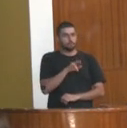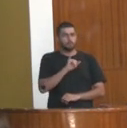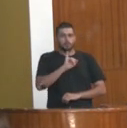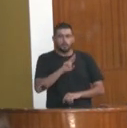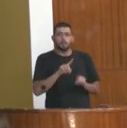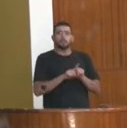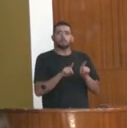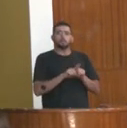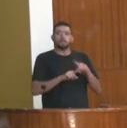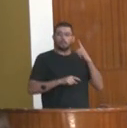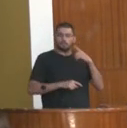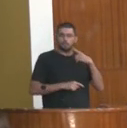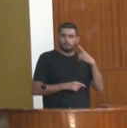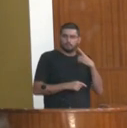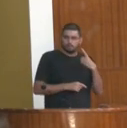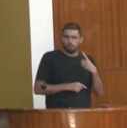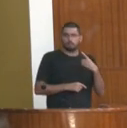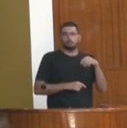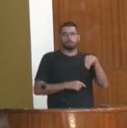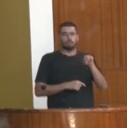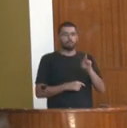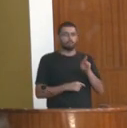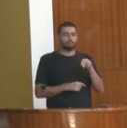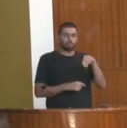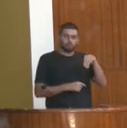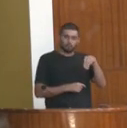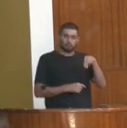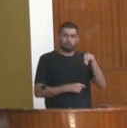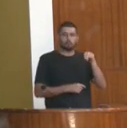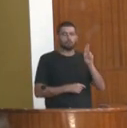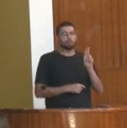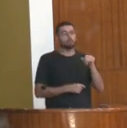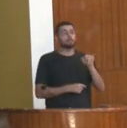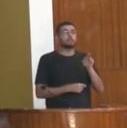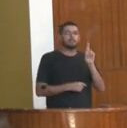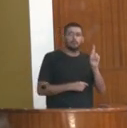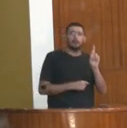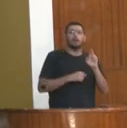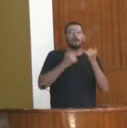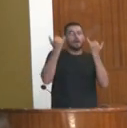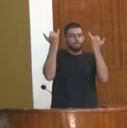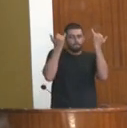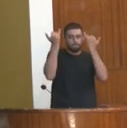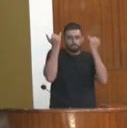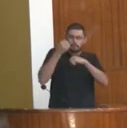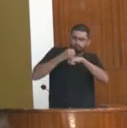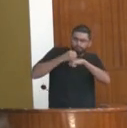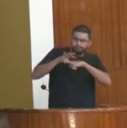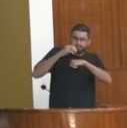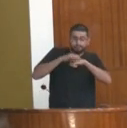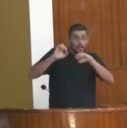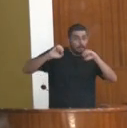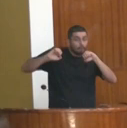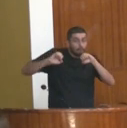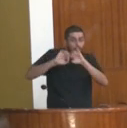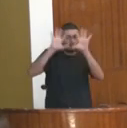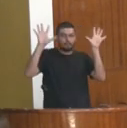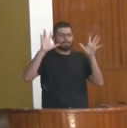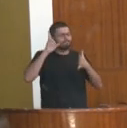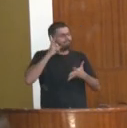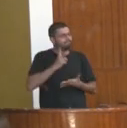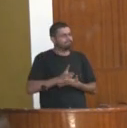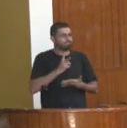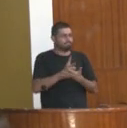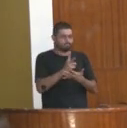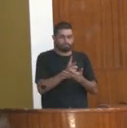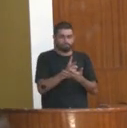Muni Neto, que é um membro efetivo, sempre, sempre será prestada a informação precisa, e não, infelizmente, o que a